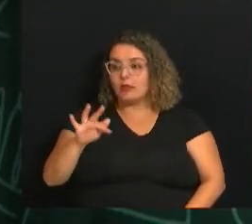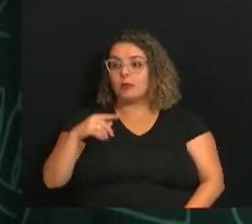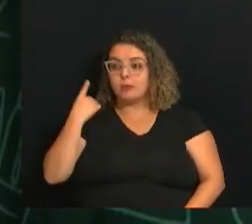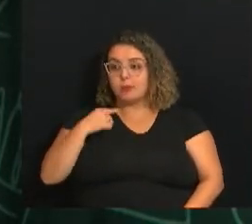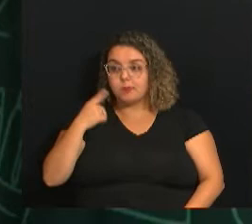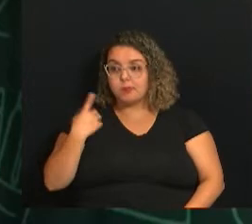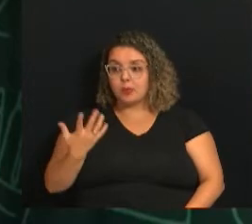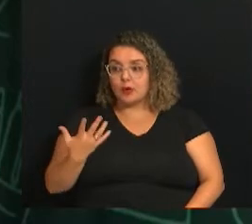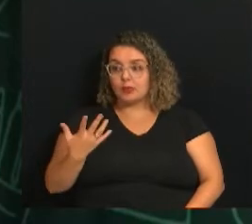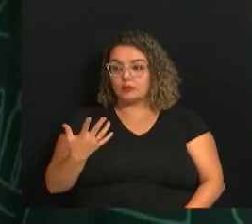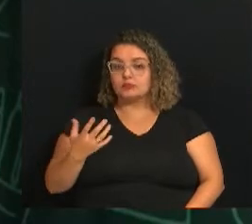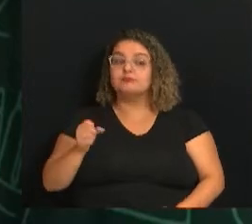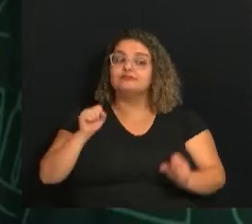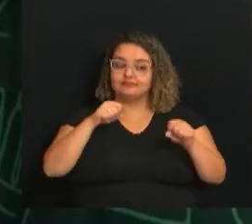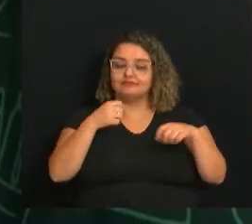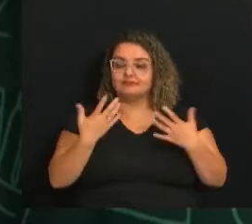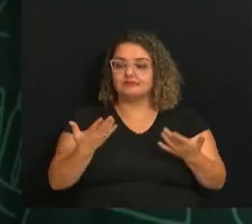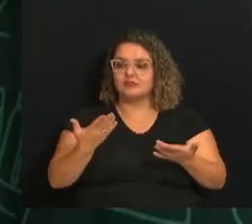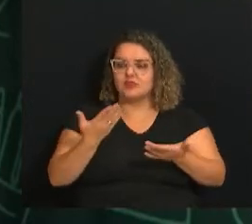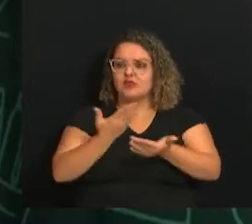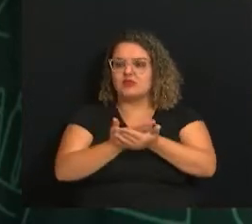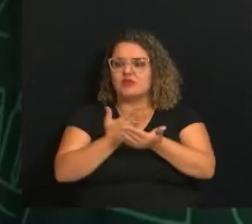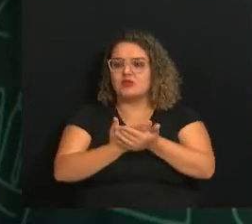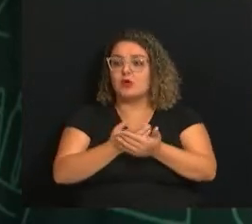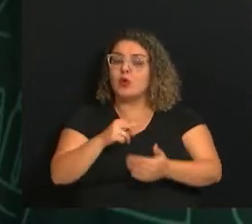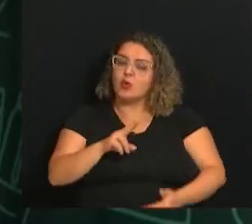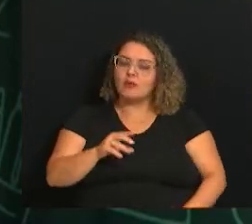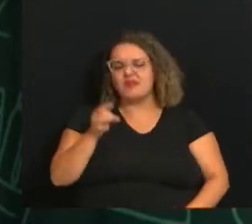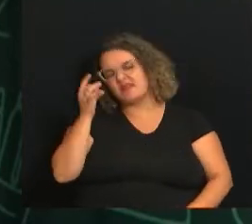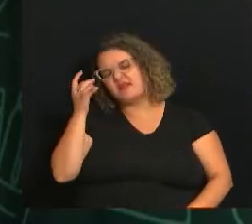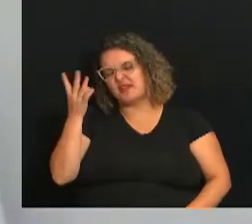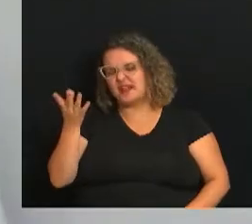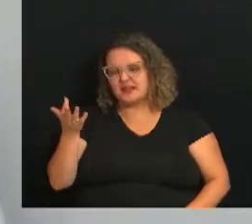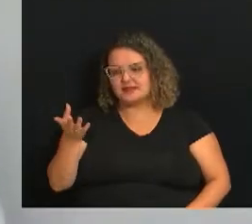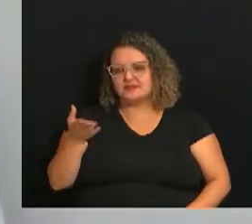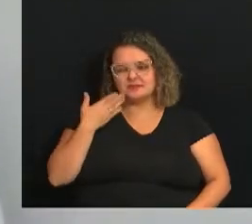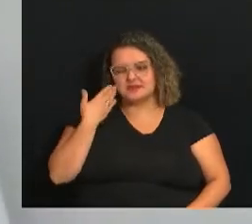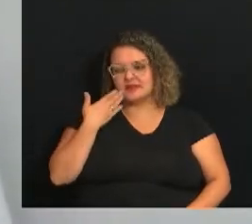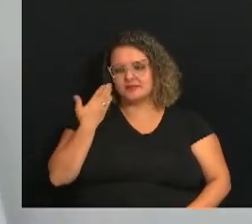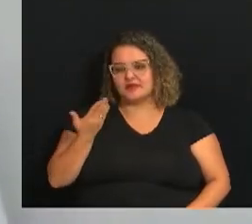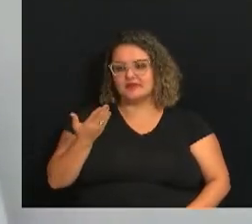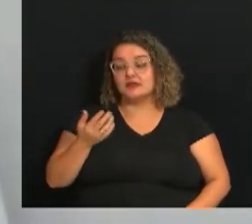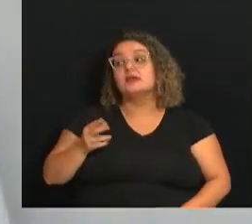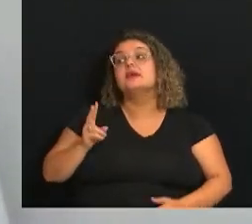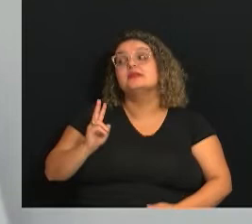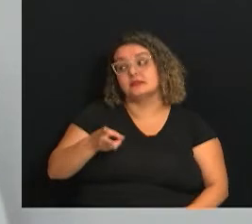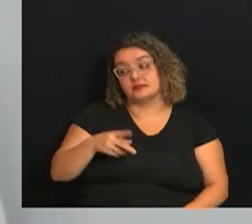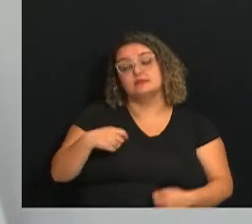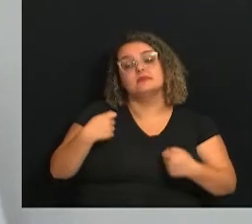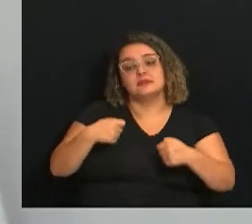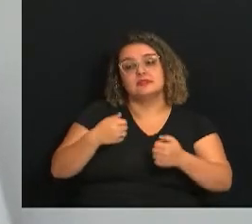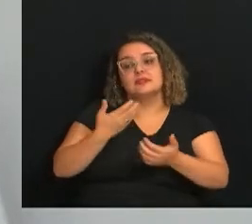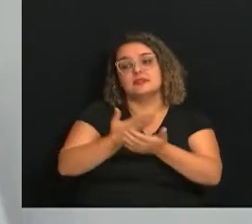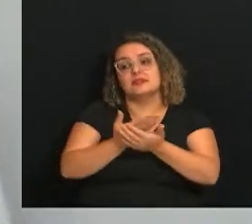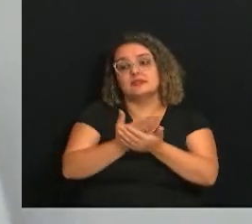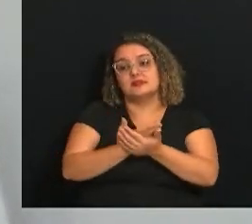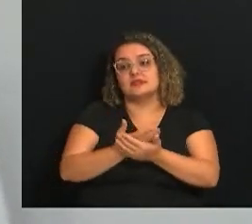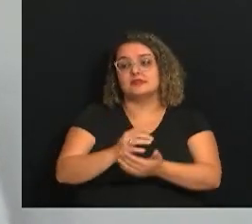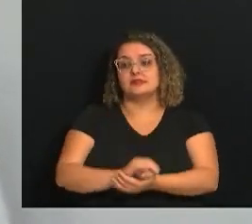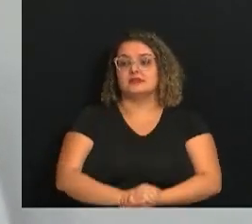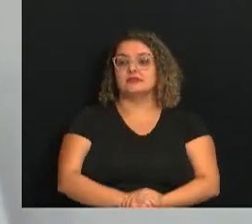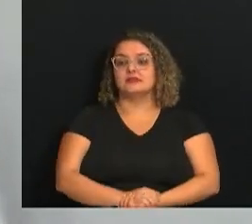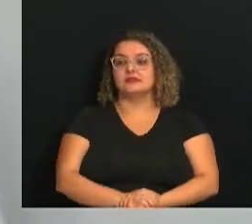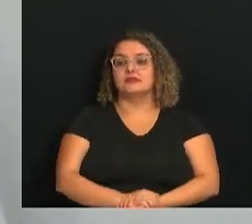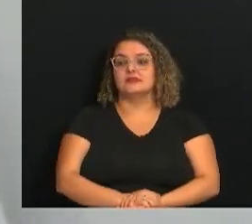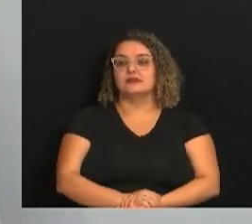Estudou muito? Como é que foi? Ou foi facinho, facinho? Então, sempre tem que estudar, né? Dedicar para